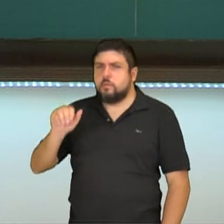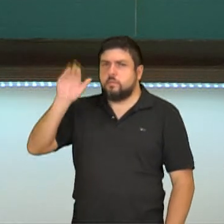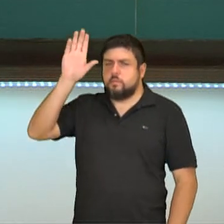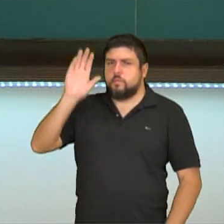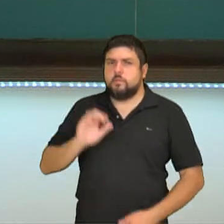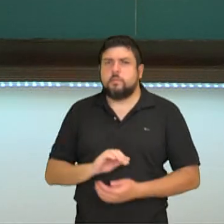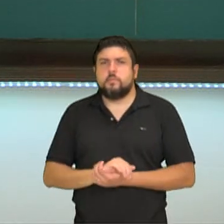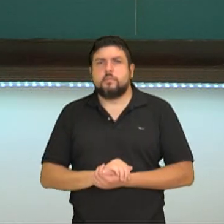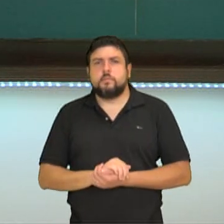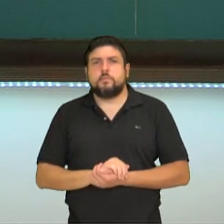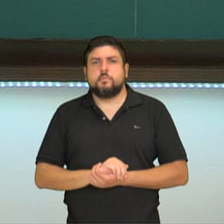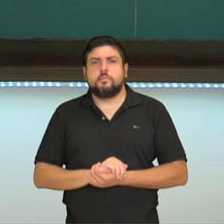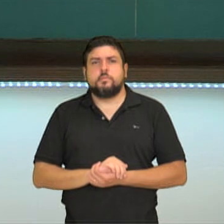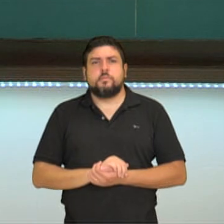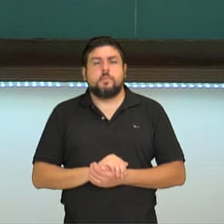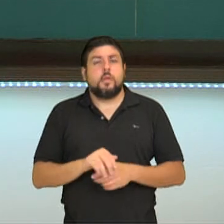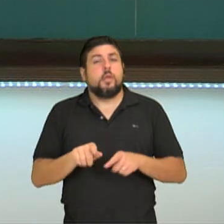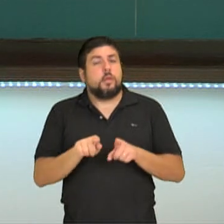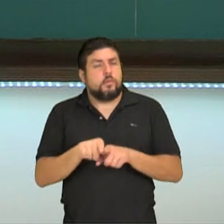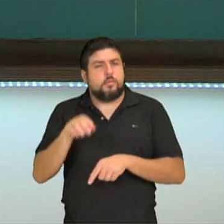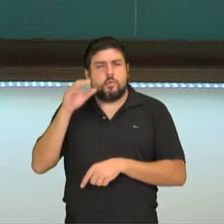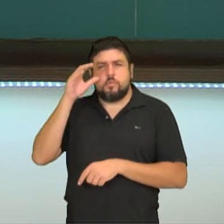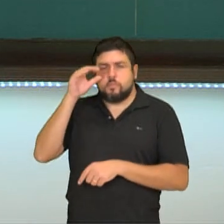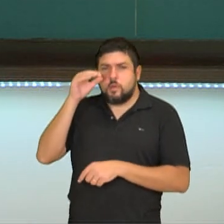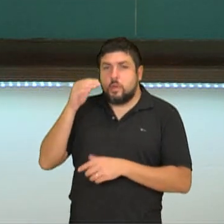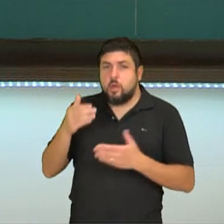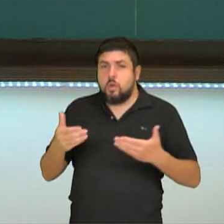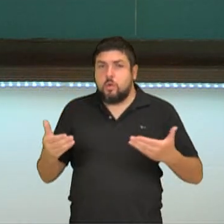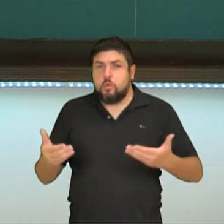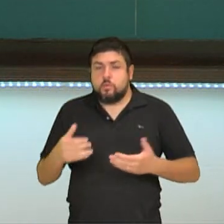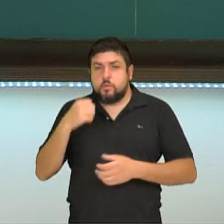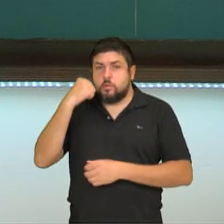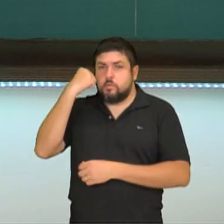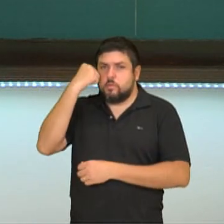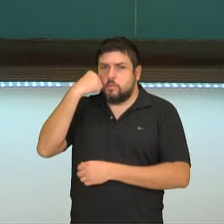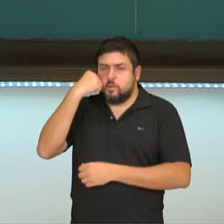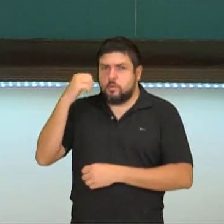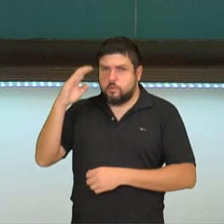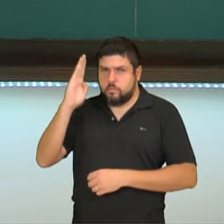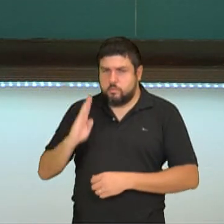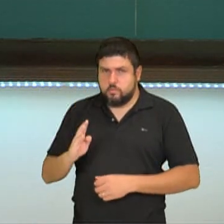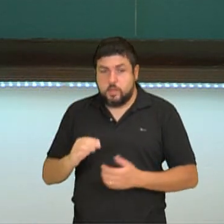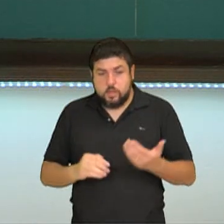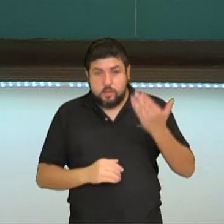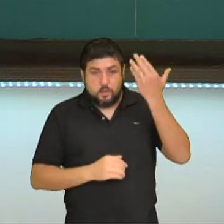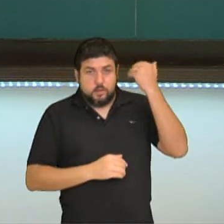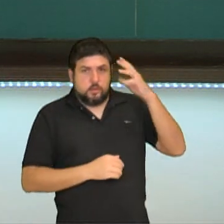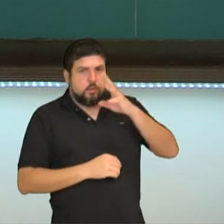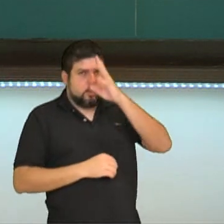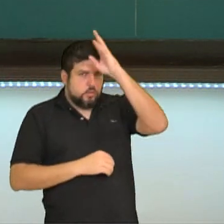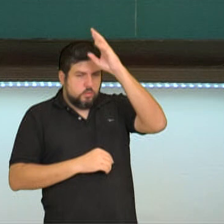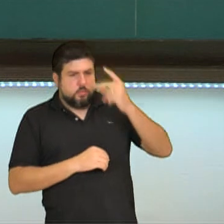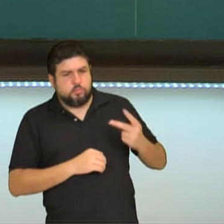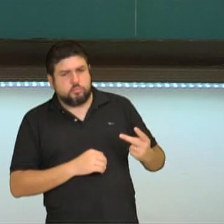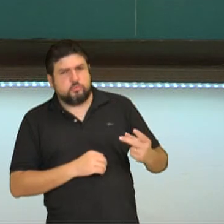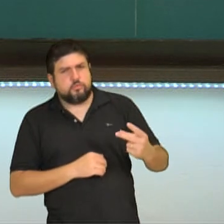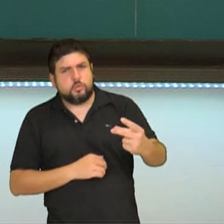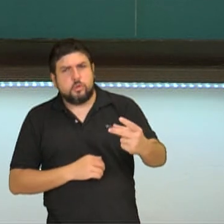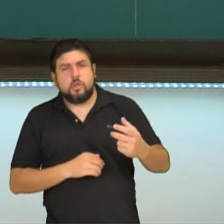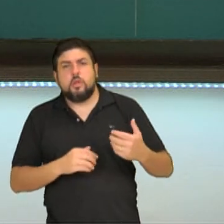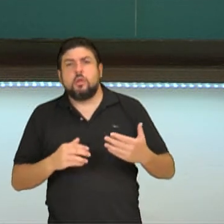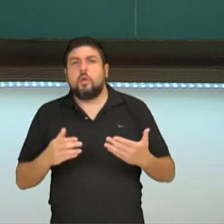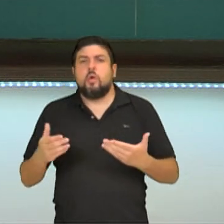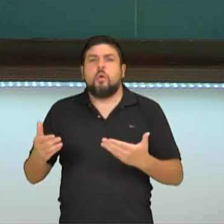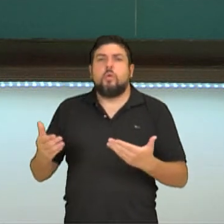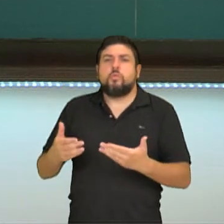a senador. E outra curiosidade é que, atualmente, o Senado também, se na época de Roma ele era vitalício, atualmente ele é o cargo